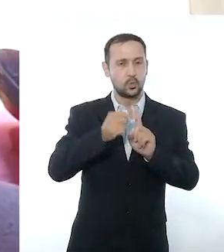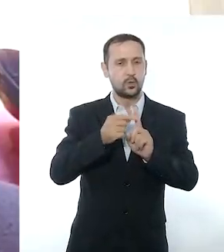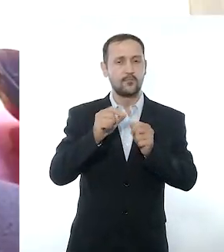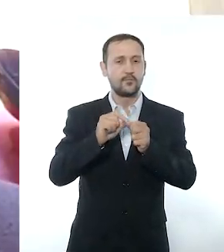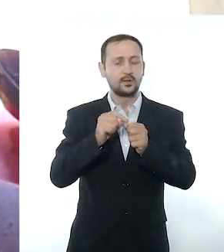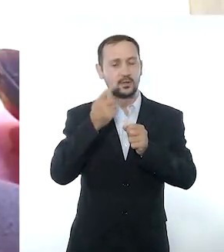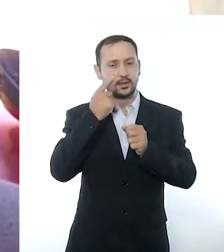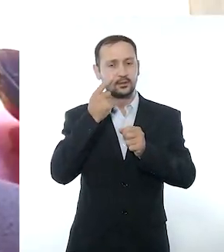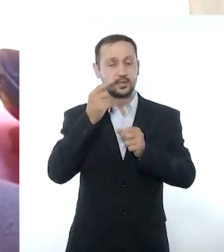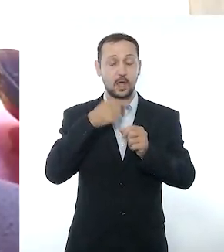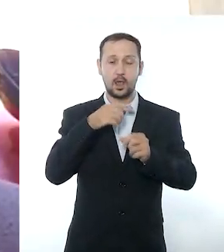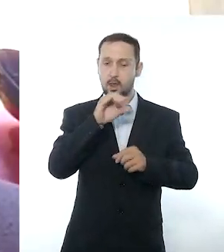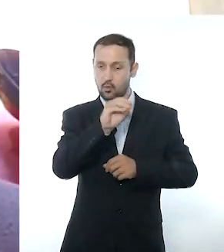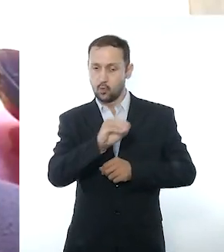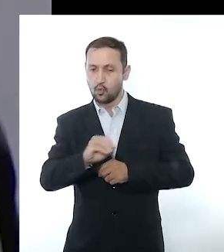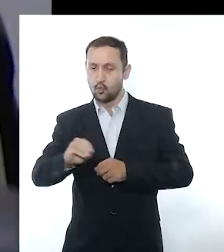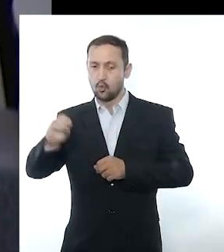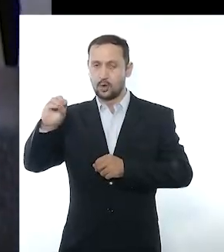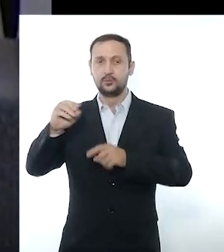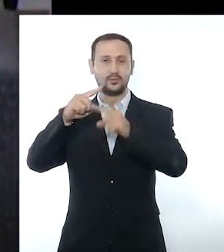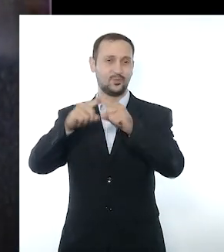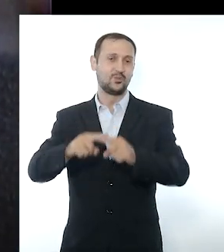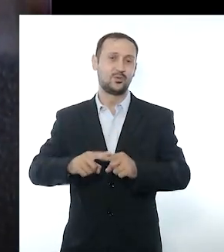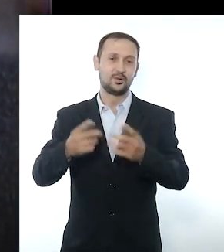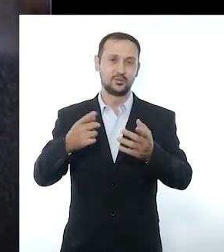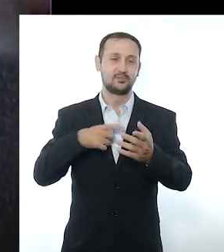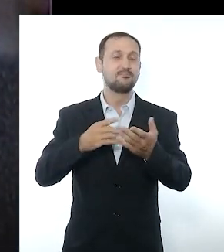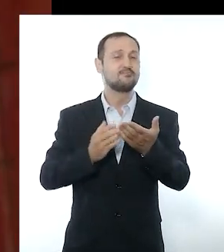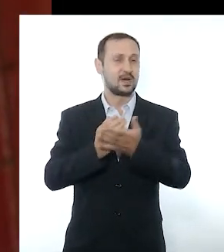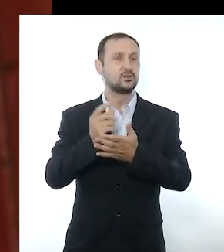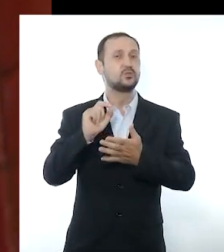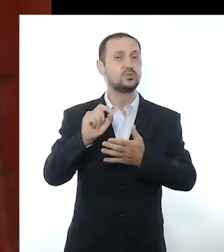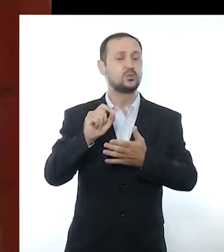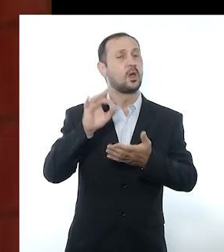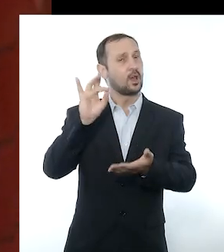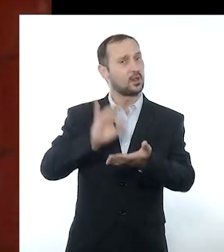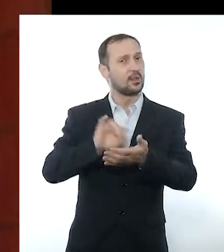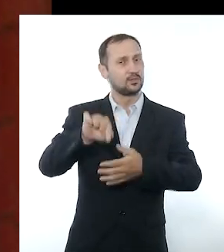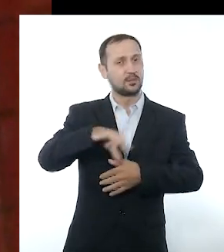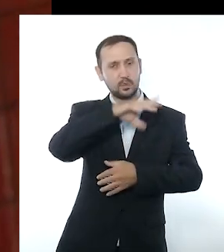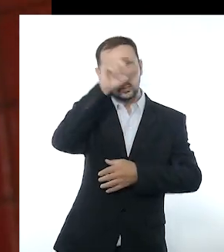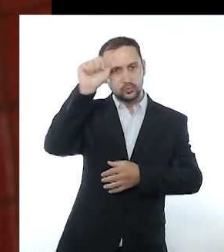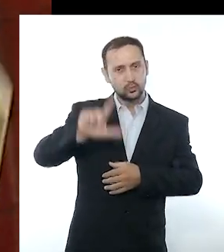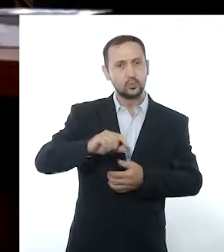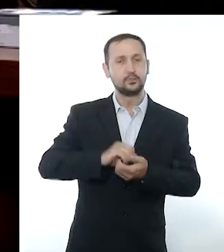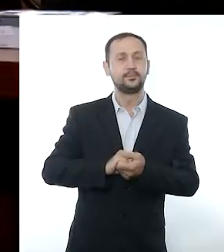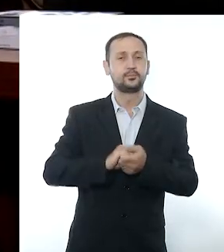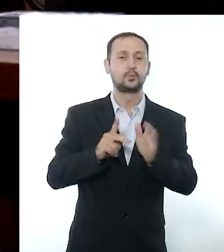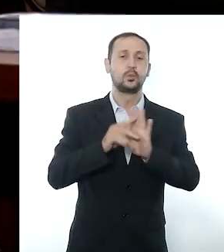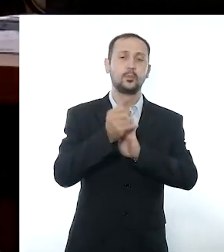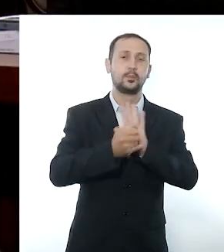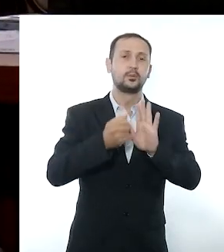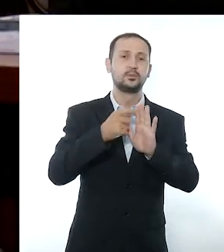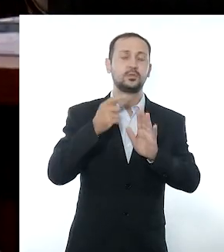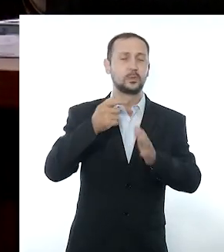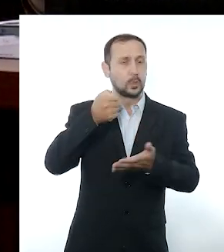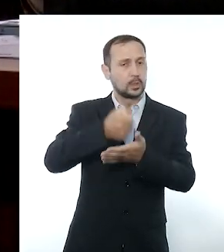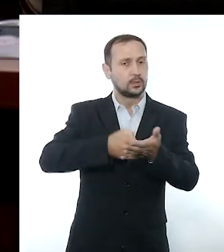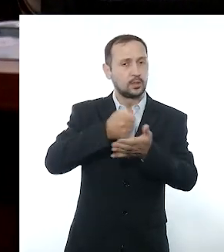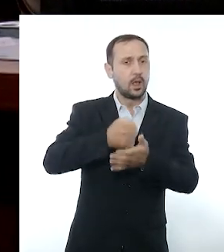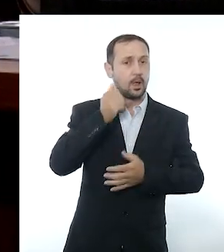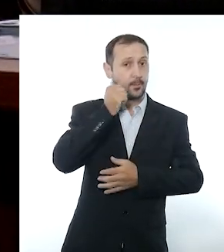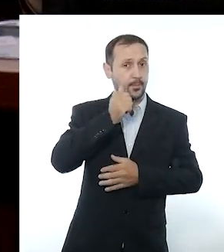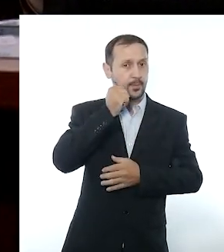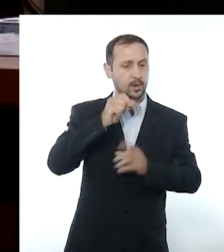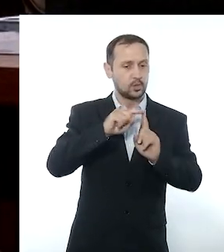prorrogar teste de aptidão física. Essa ideia passou a ser realidade no estado. O projeto garante à